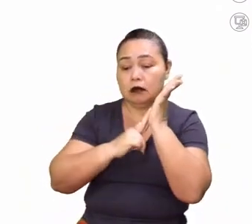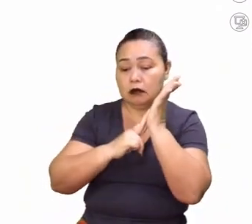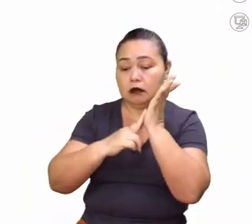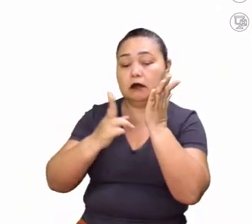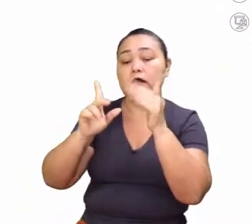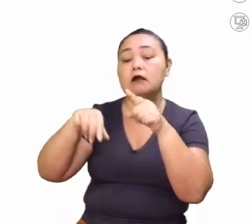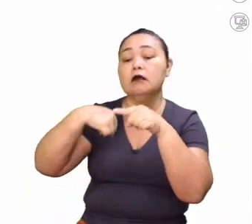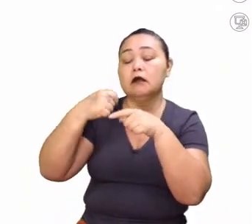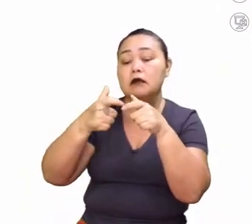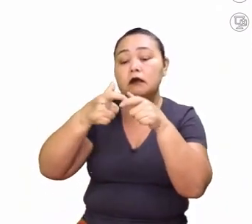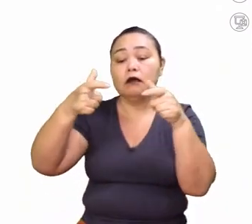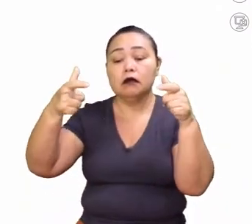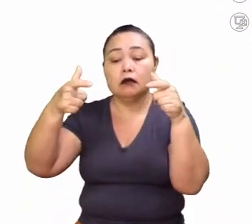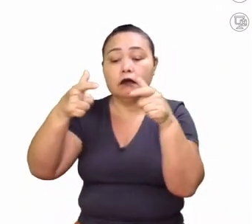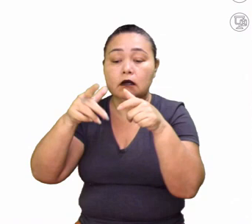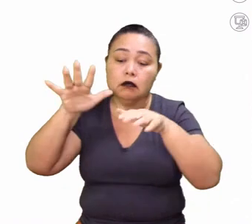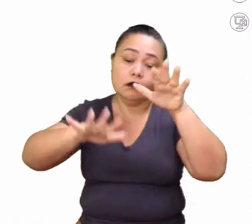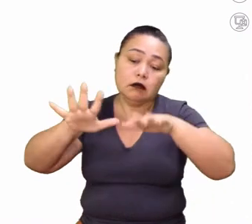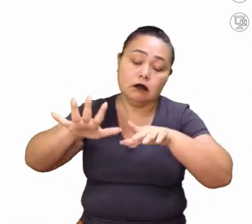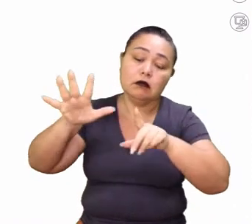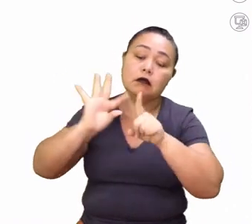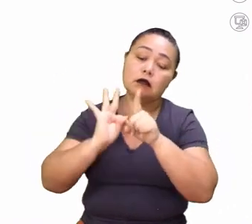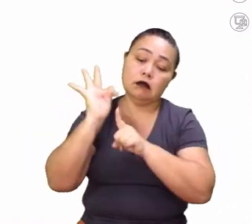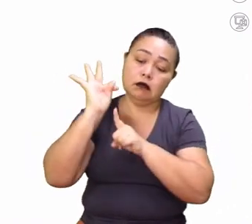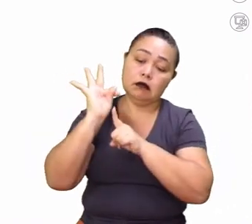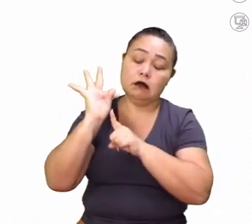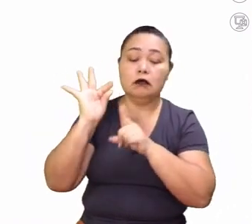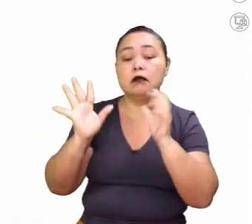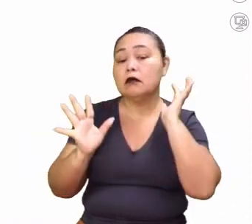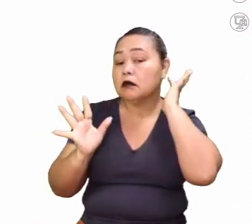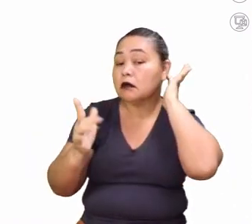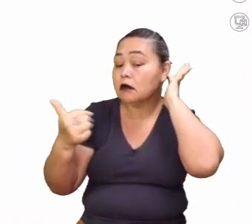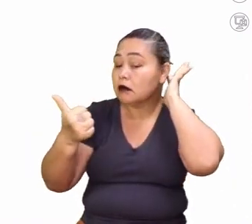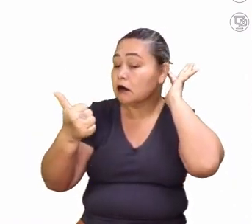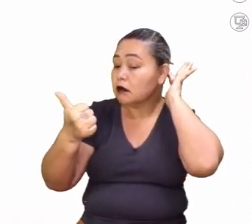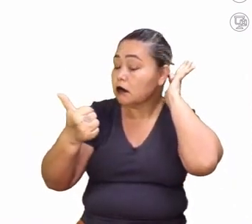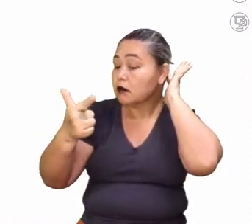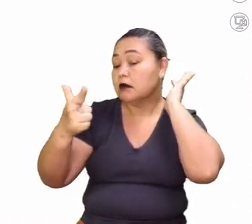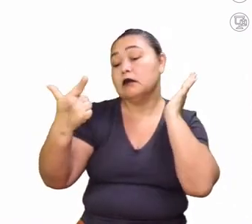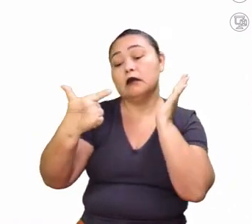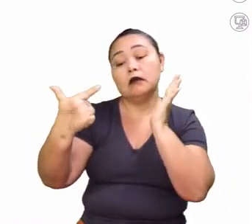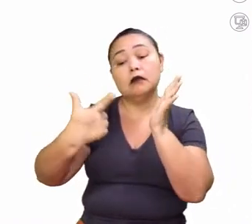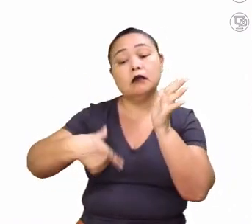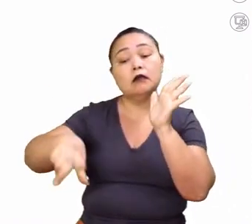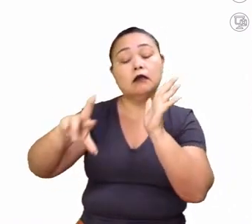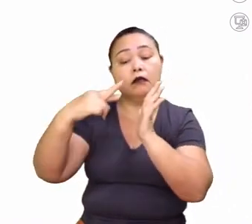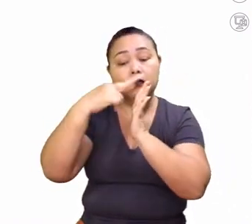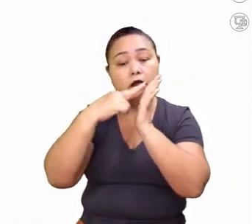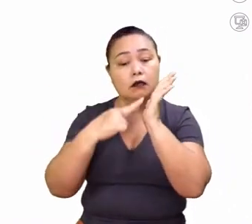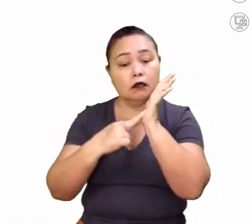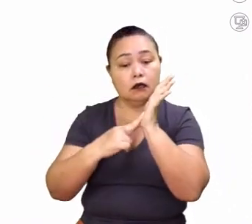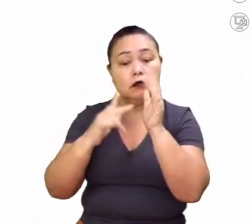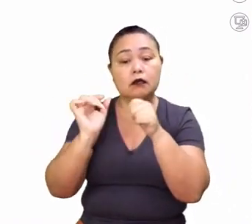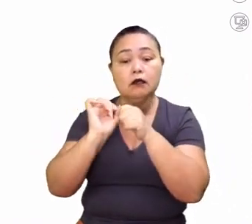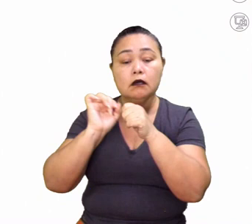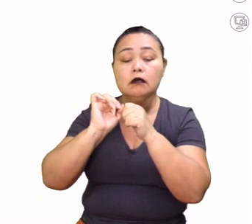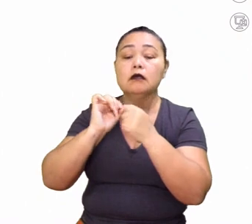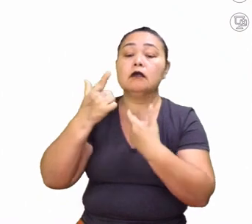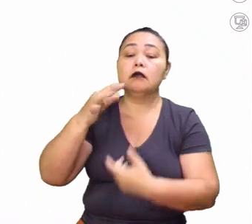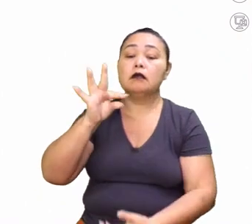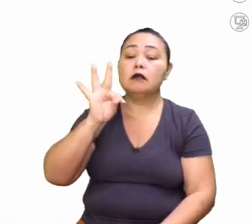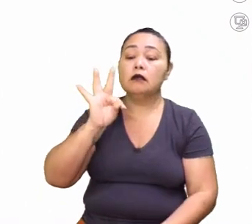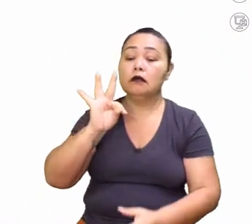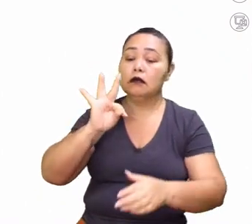conforme a situação Olha aí a segunda lei da termodinâmica dois enunciados aparentemente diferentes vão